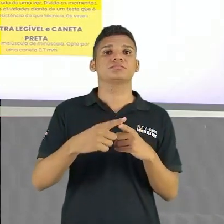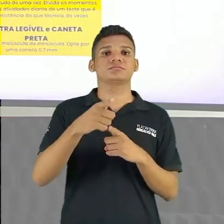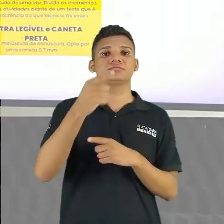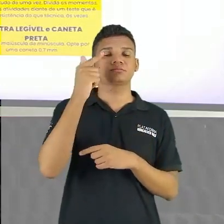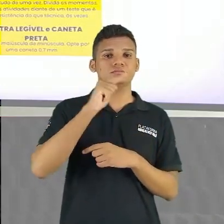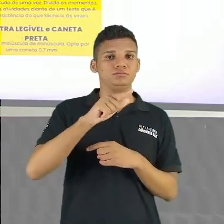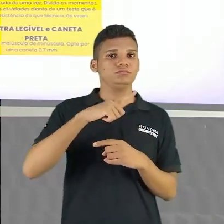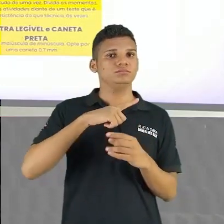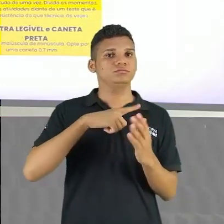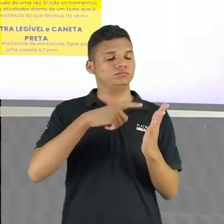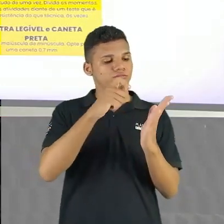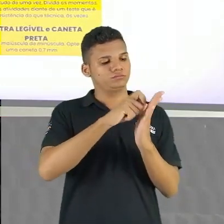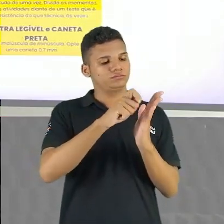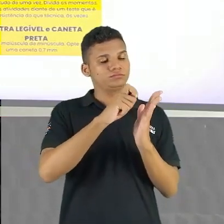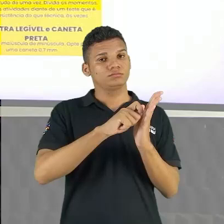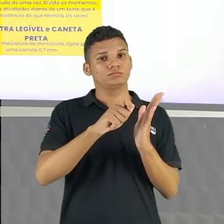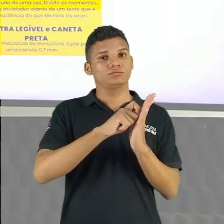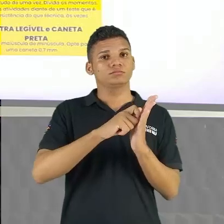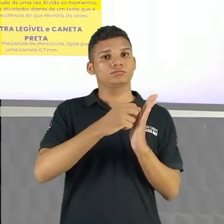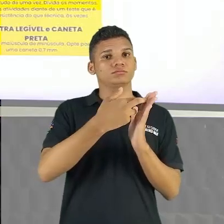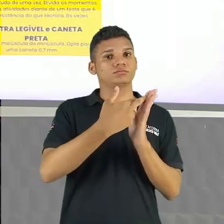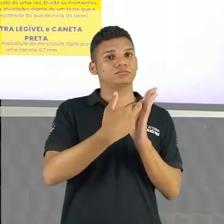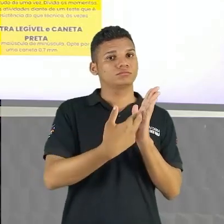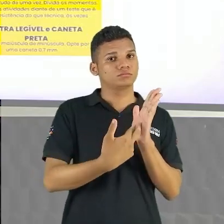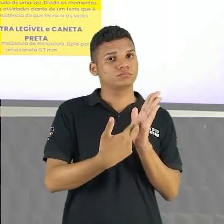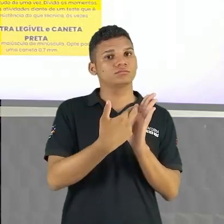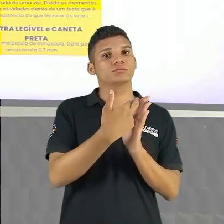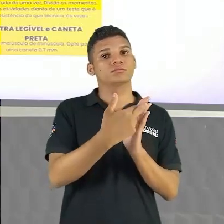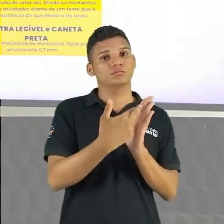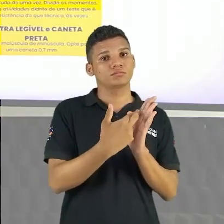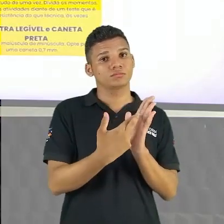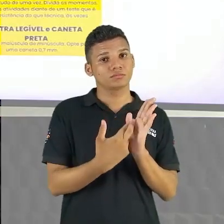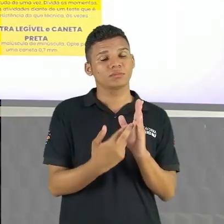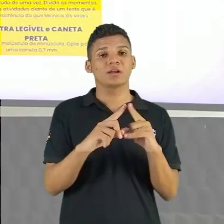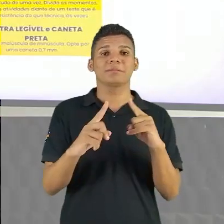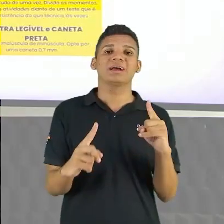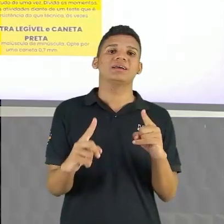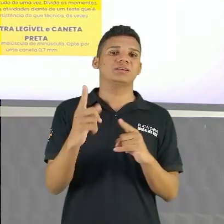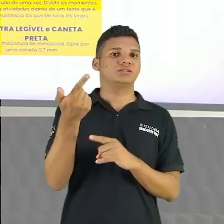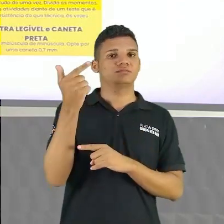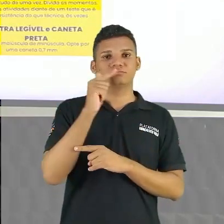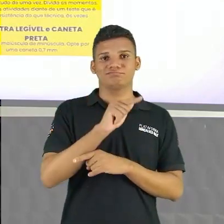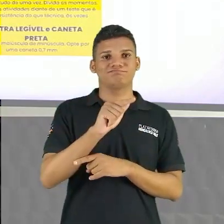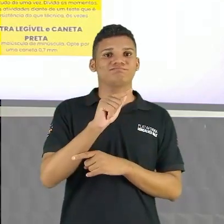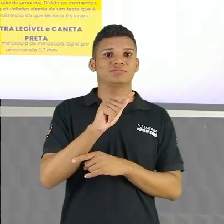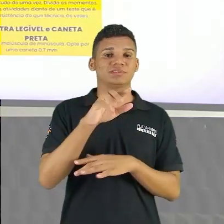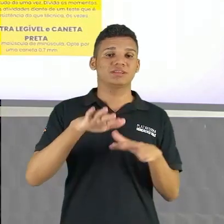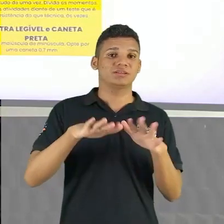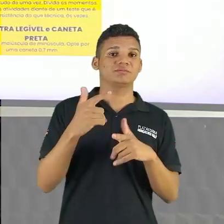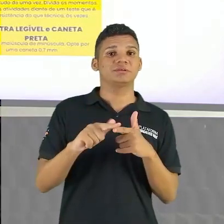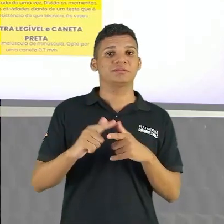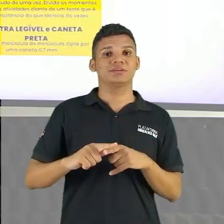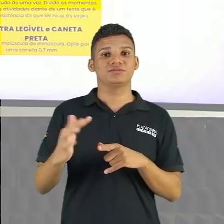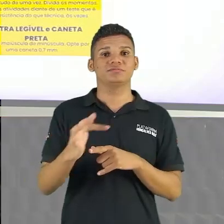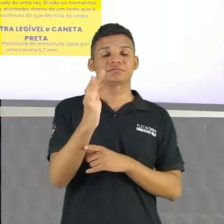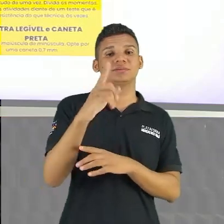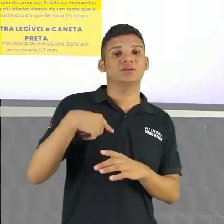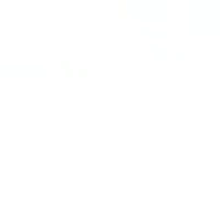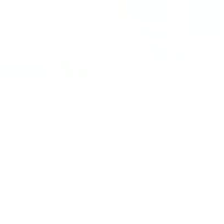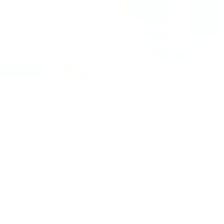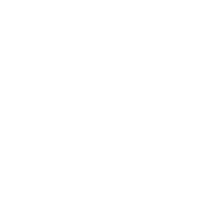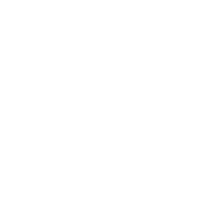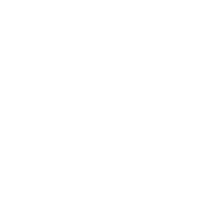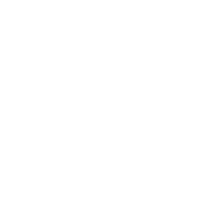você consiga escrever a redação com uma letra arredondada e você não cometa tantas rasuras até a